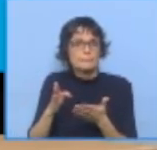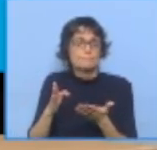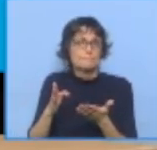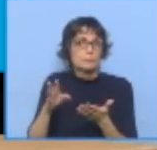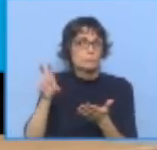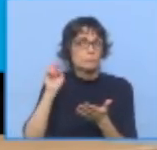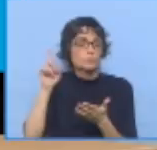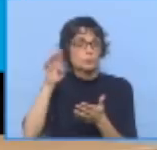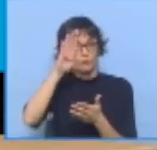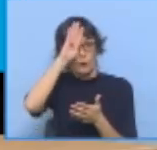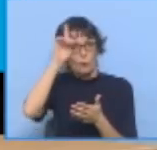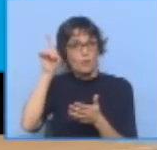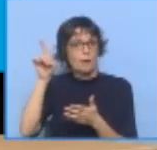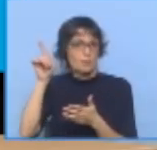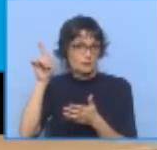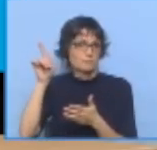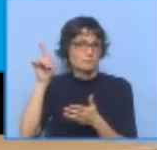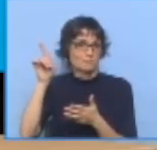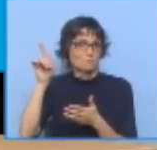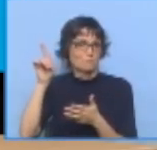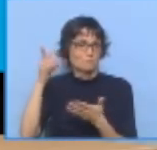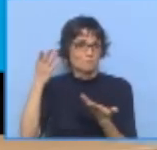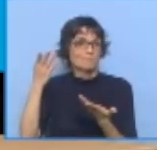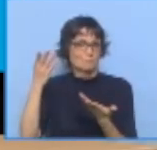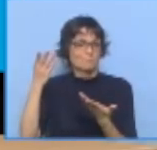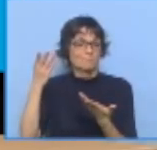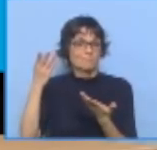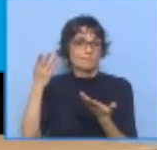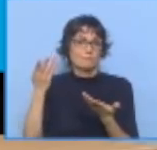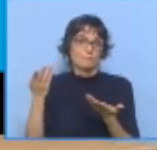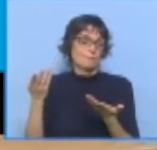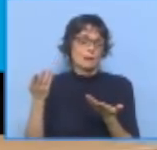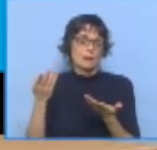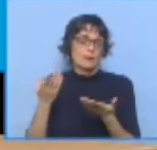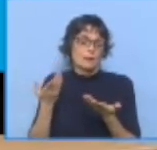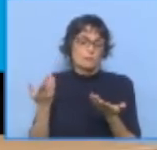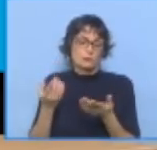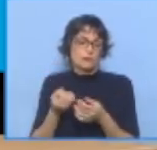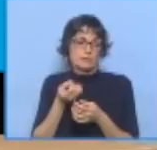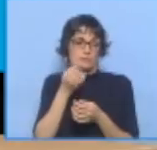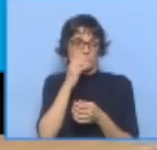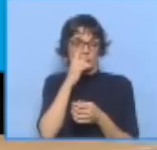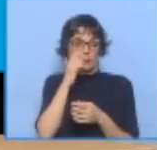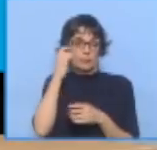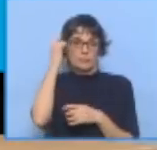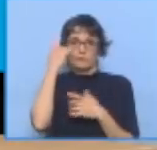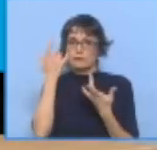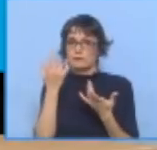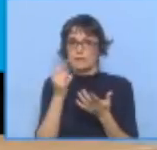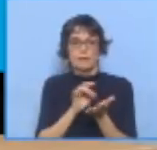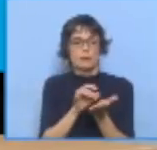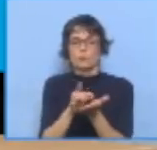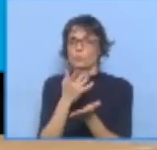Francisco propõe, ou seja, que não vamos pôr entraves à misericórdia de Deus, sobretudo não vamos